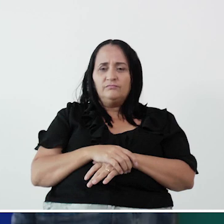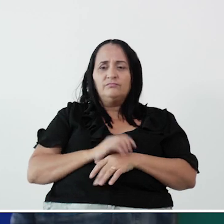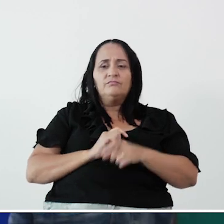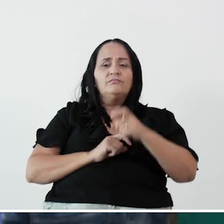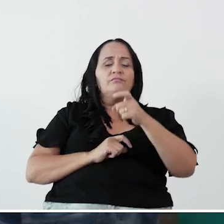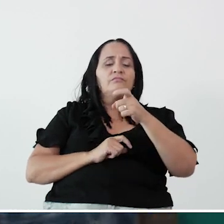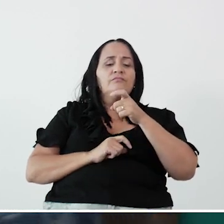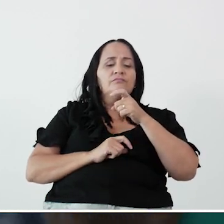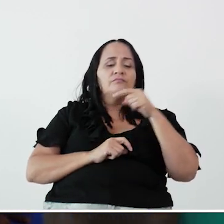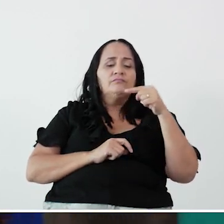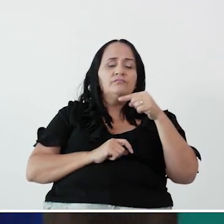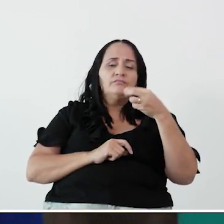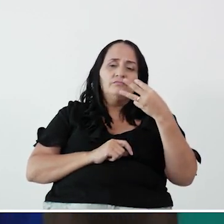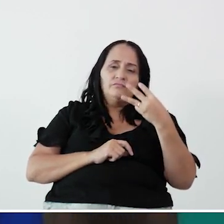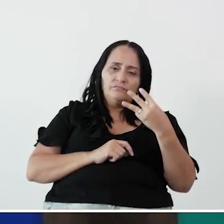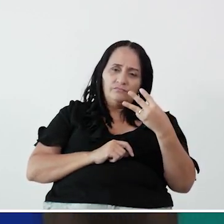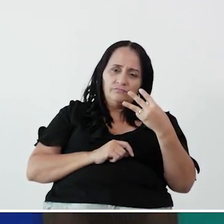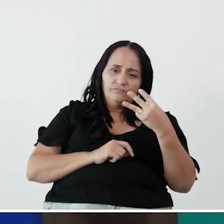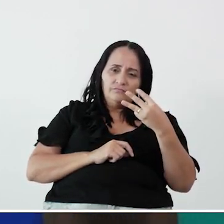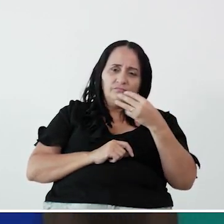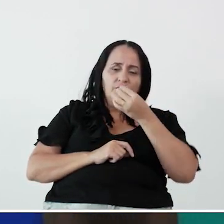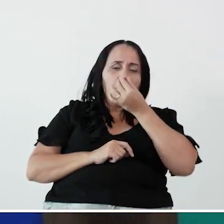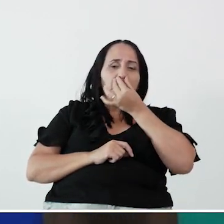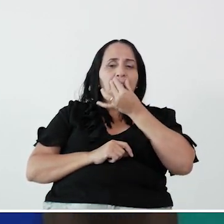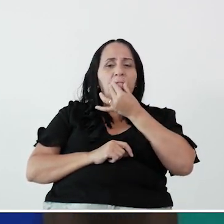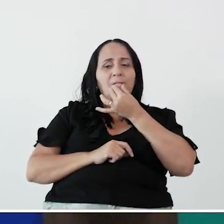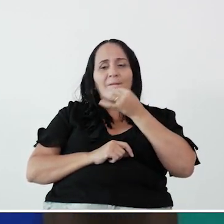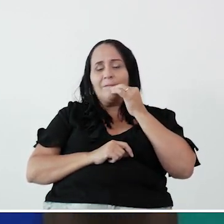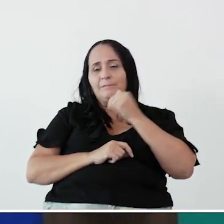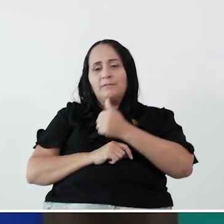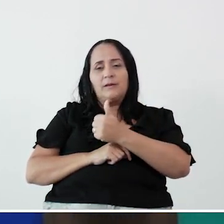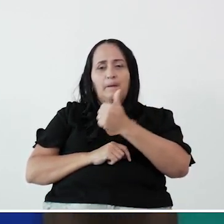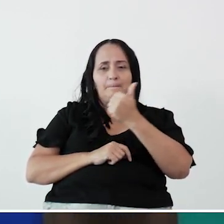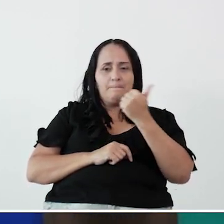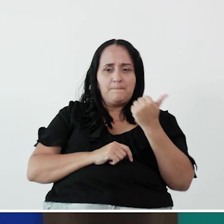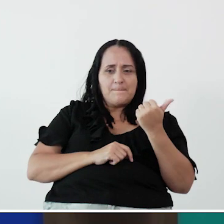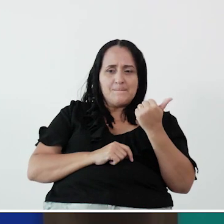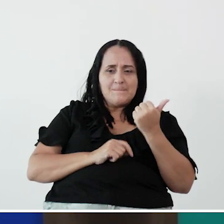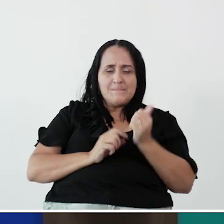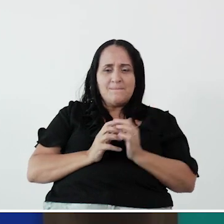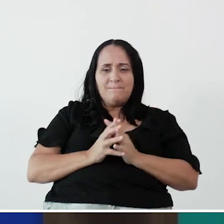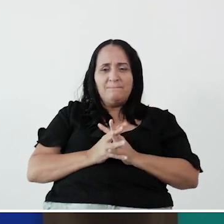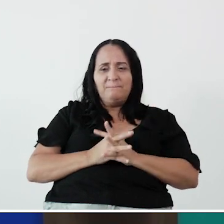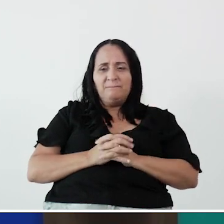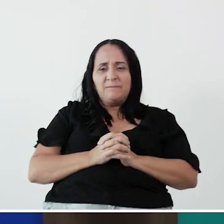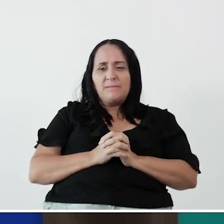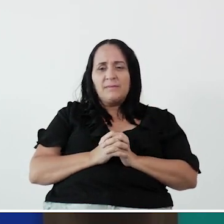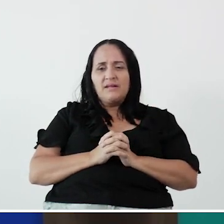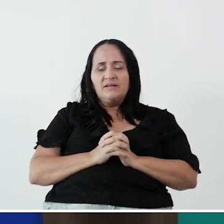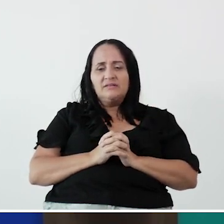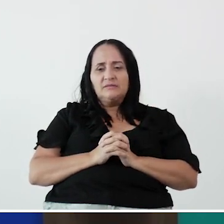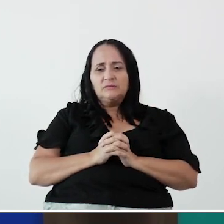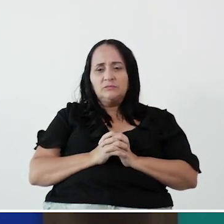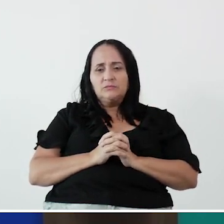é menos 3. Onde vamos procurar? À esquerda da origem. Menos 3.